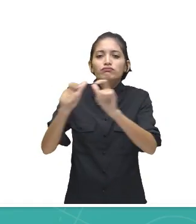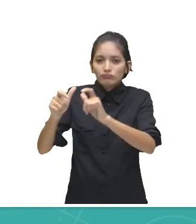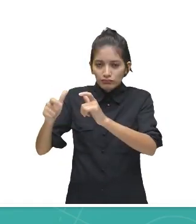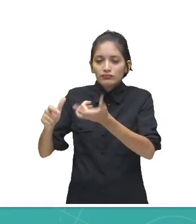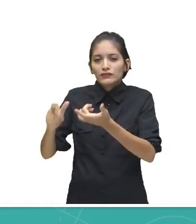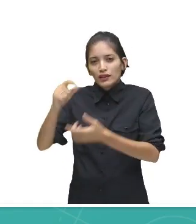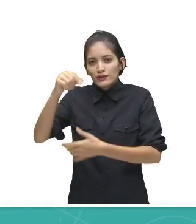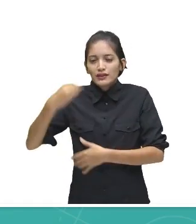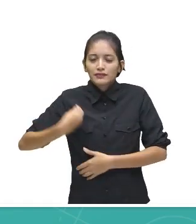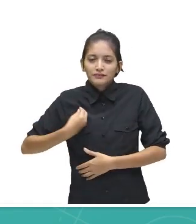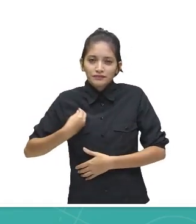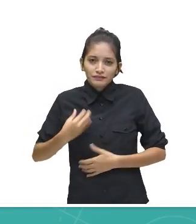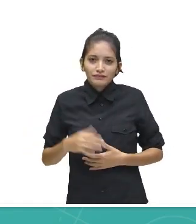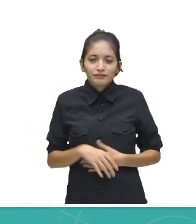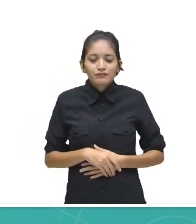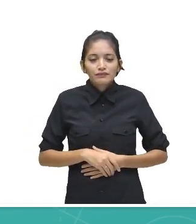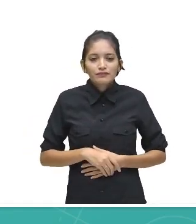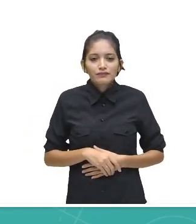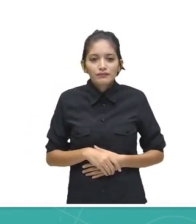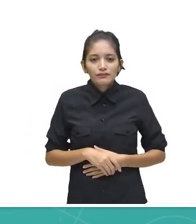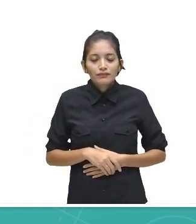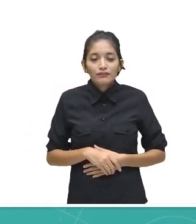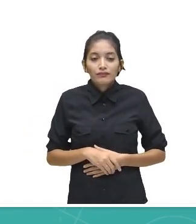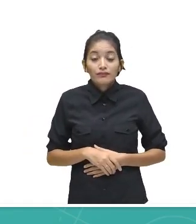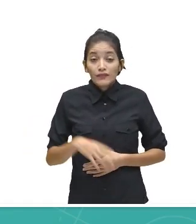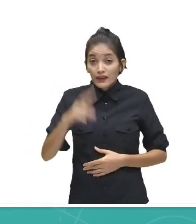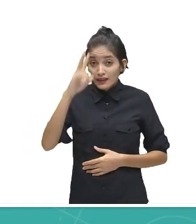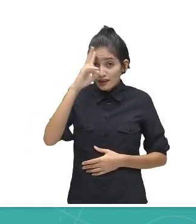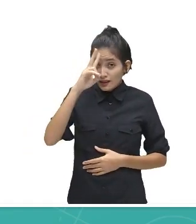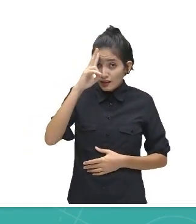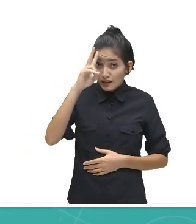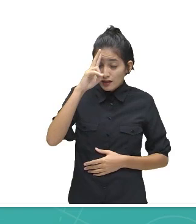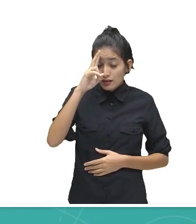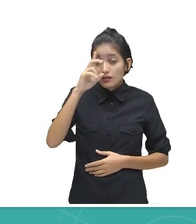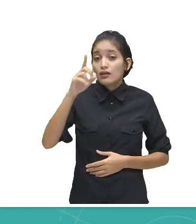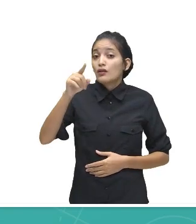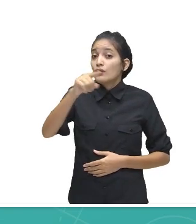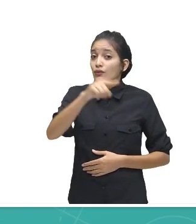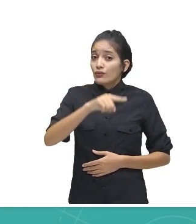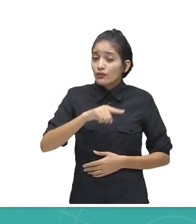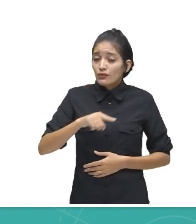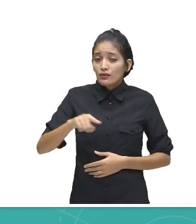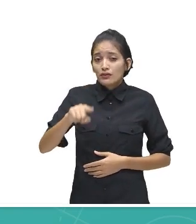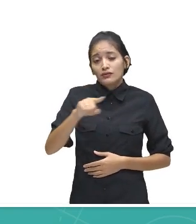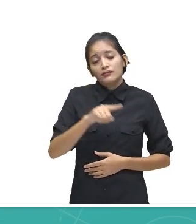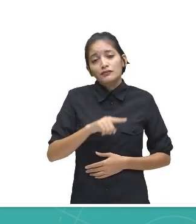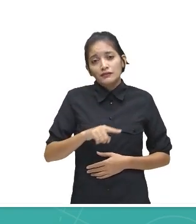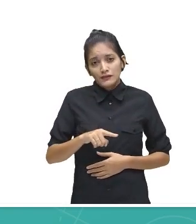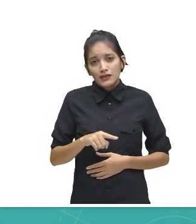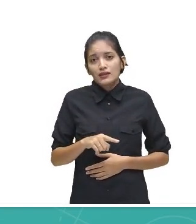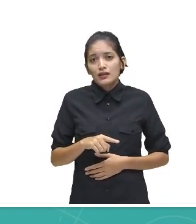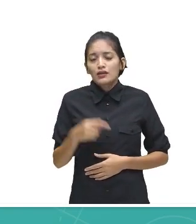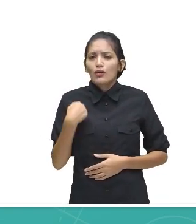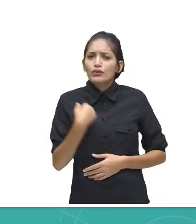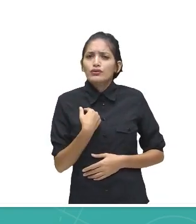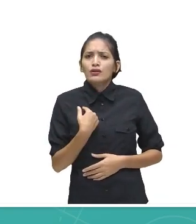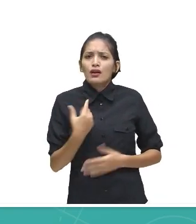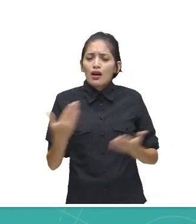onde vocês estão, certo? E lembrando, vocês, né, além das aulas que a gente